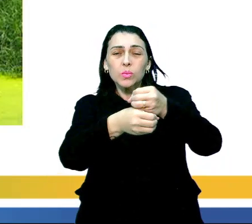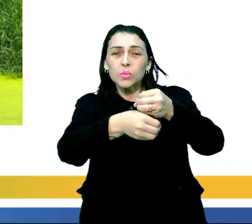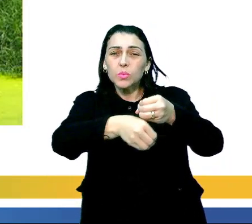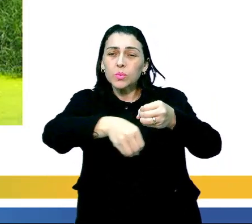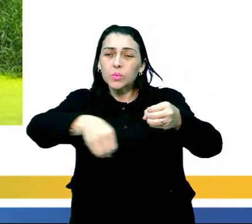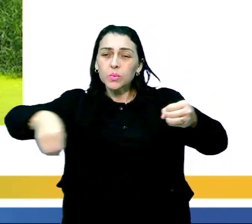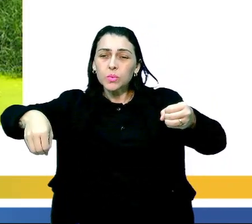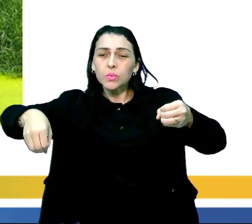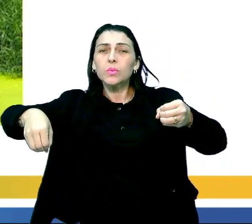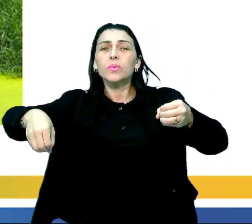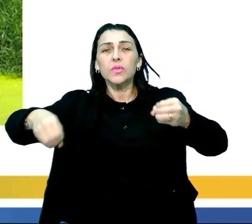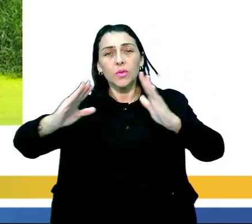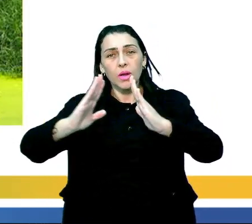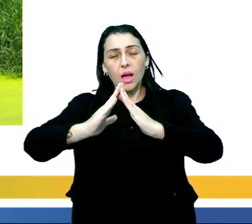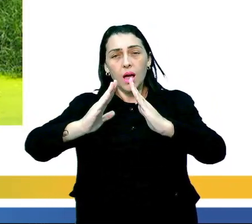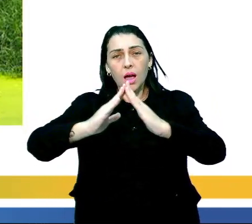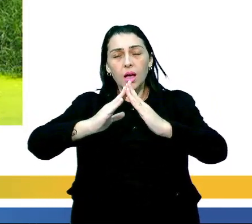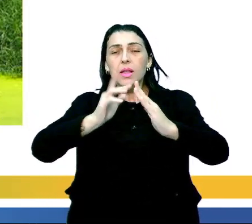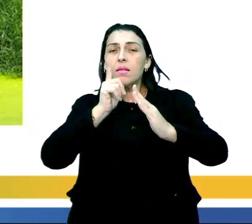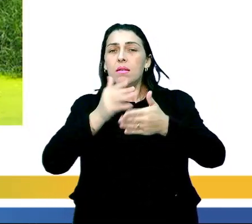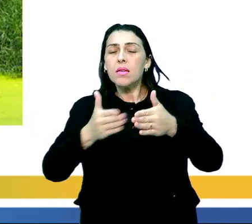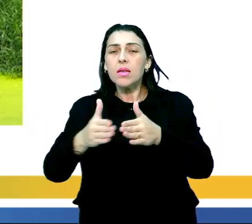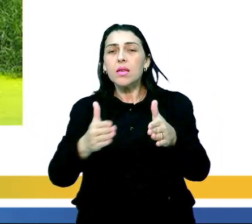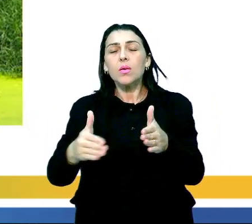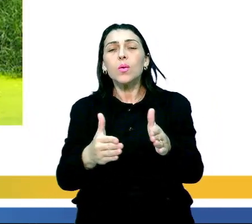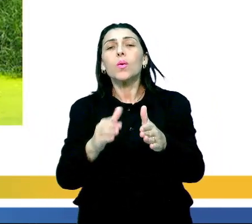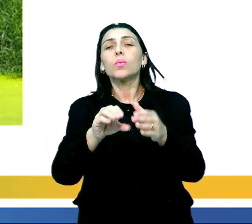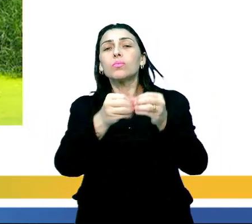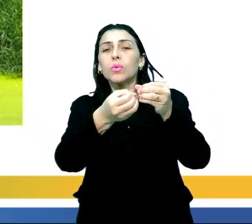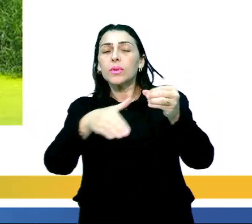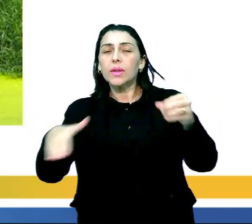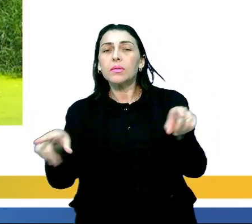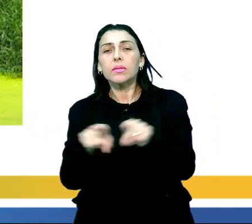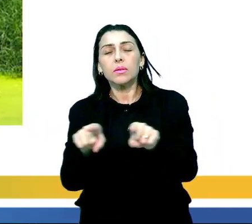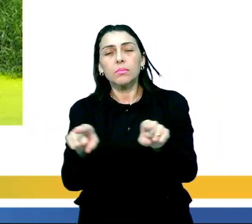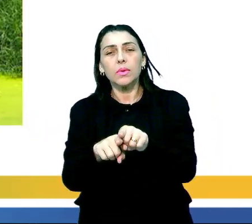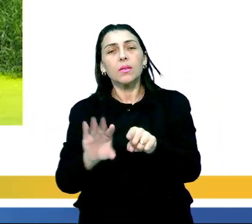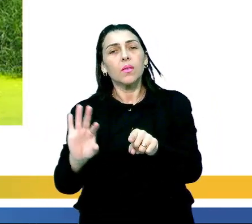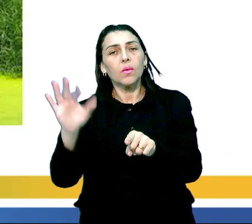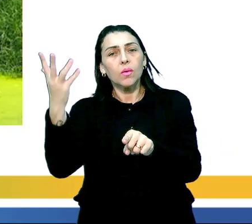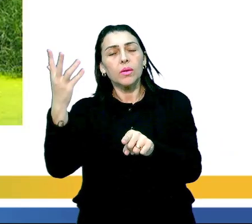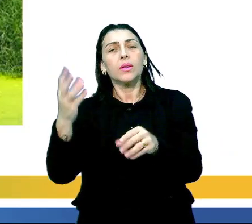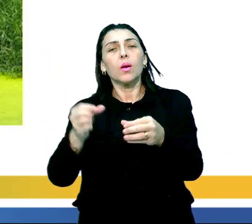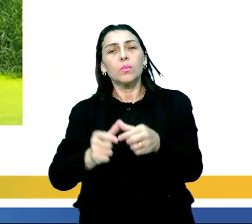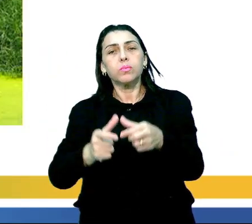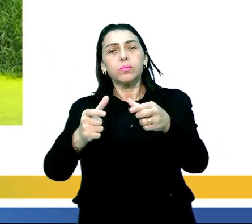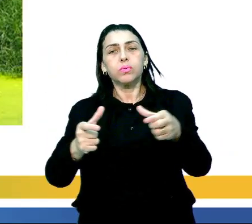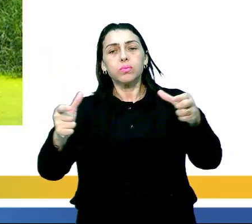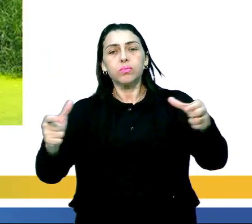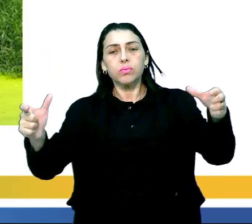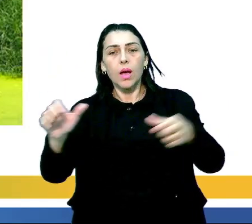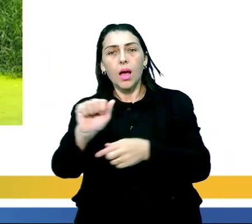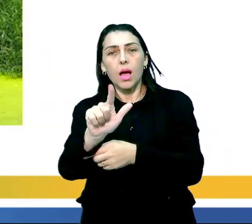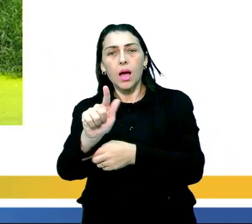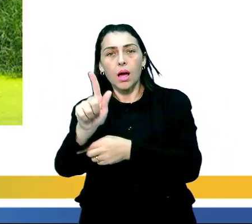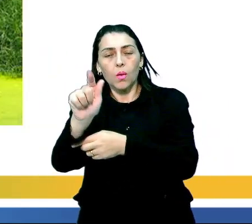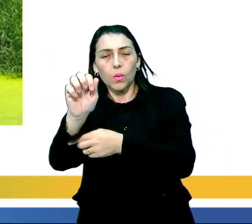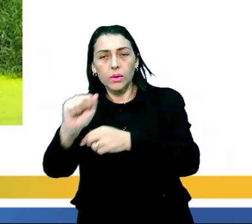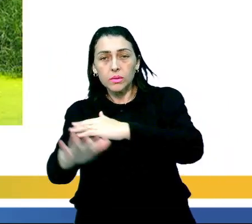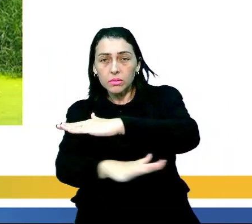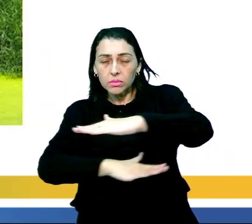de esgotos domésticos em rios, lagos, oceanos, que vai ocasionar o crescimento de algas na